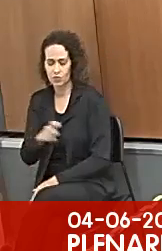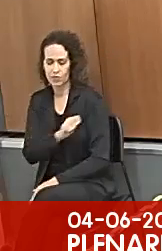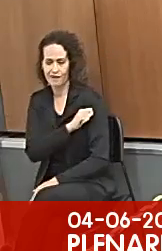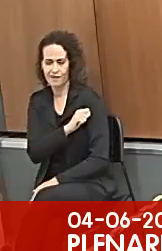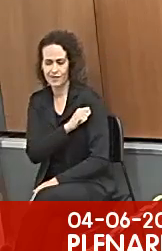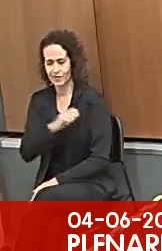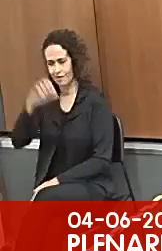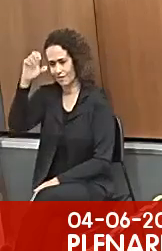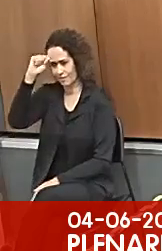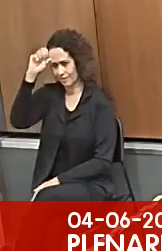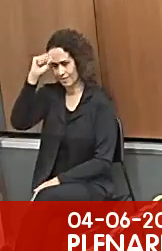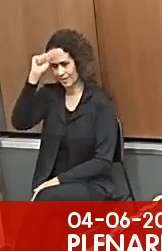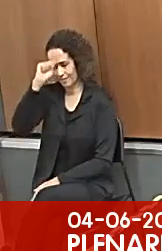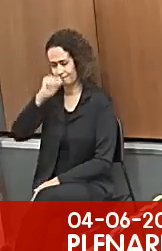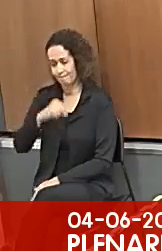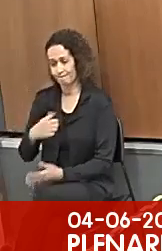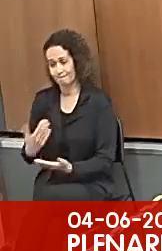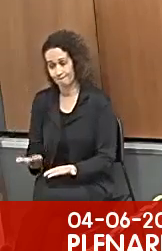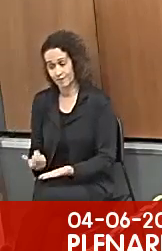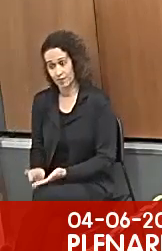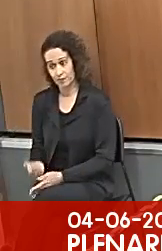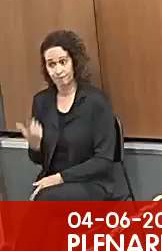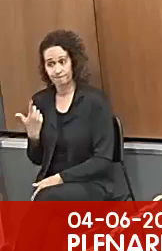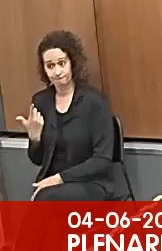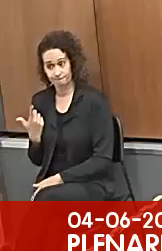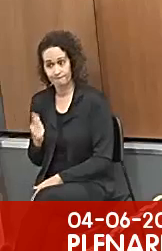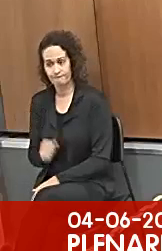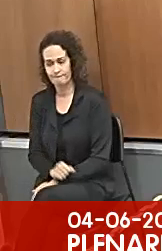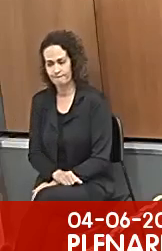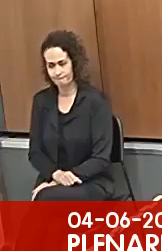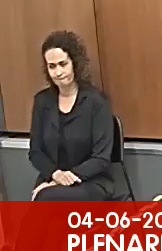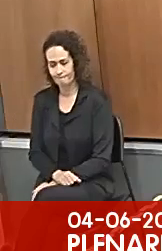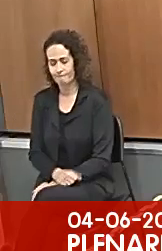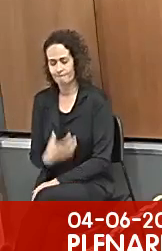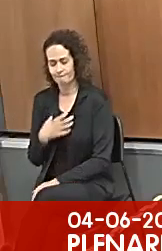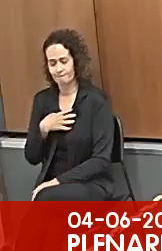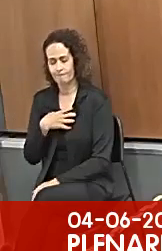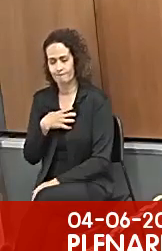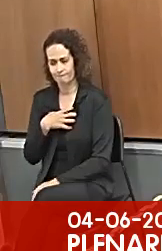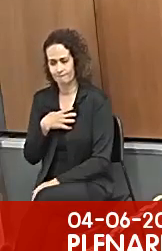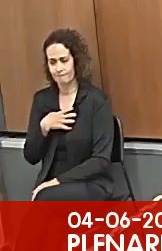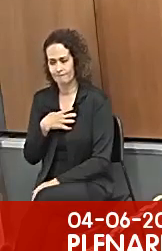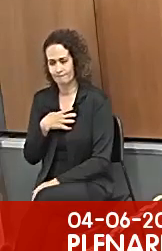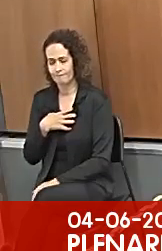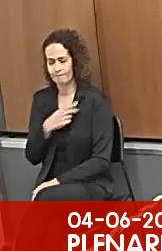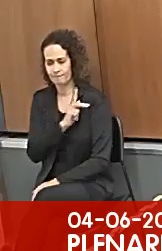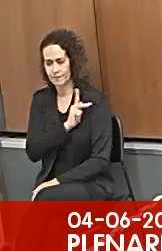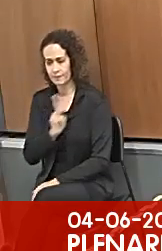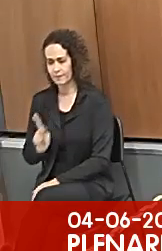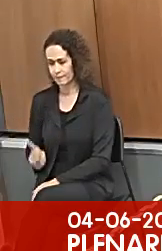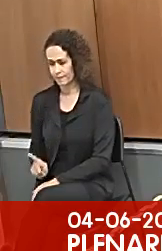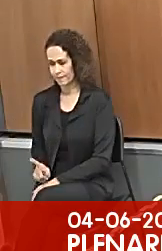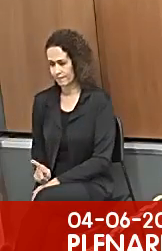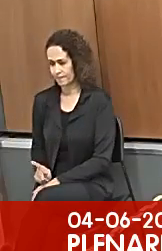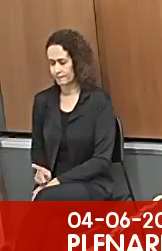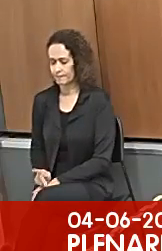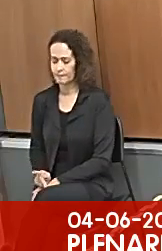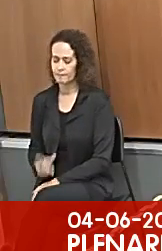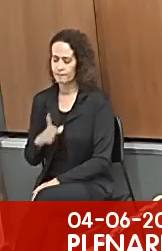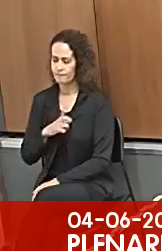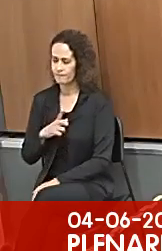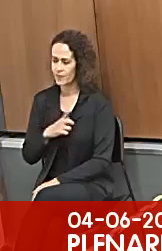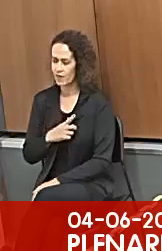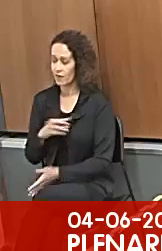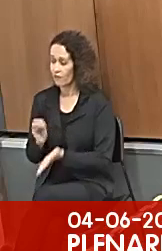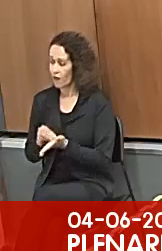aprenderem. É um absurdo. Então, eu sinto, presidente, que tem muitas e muitas